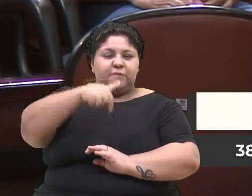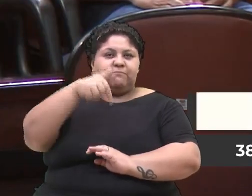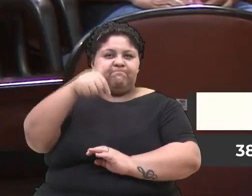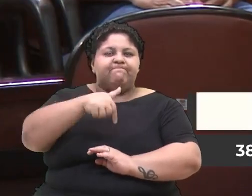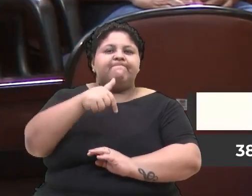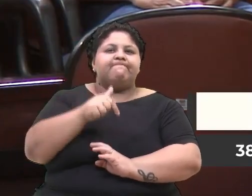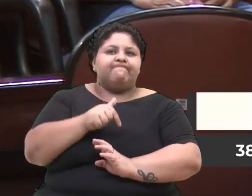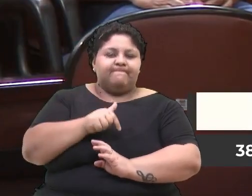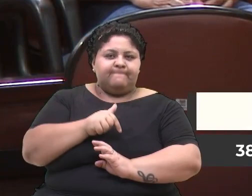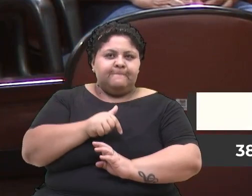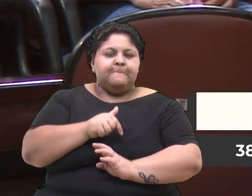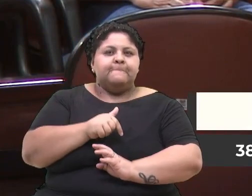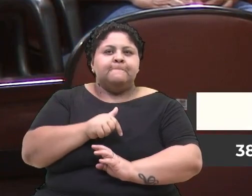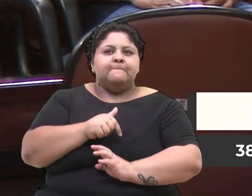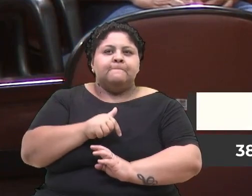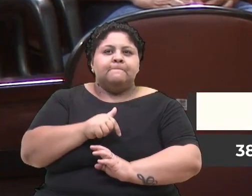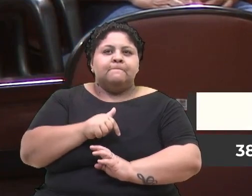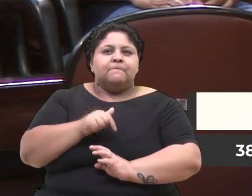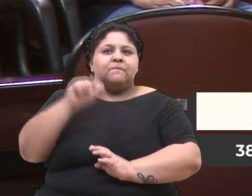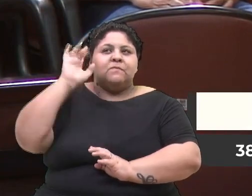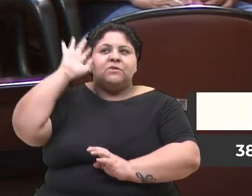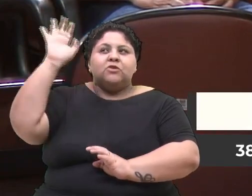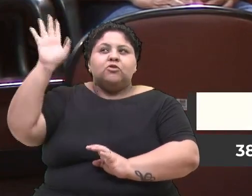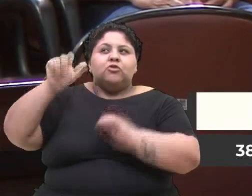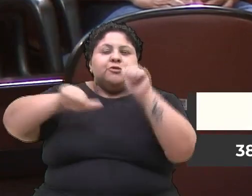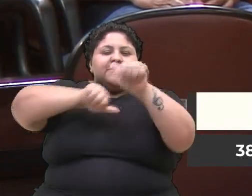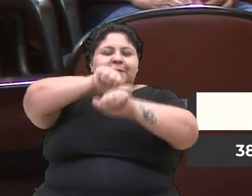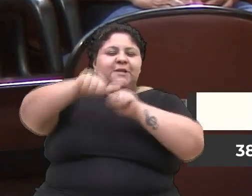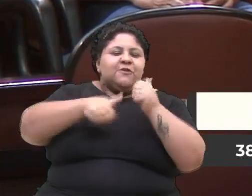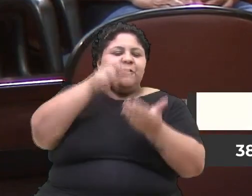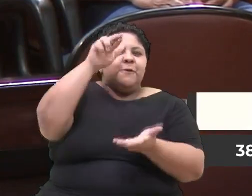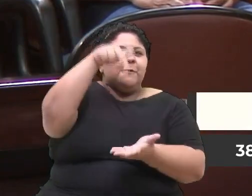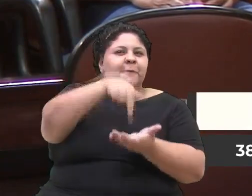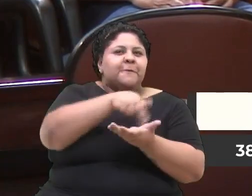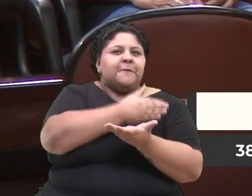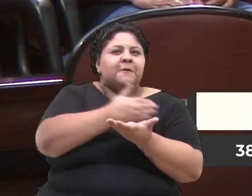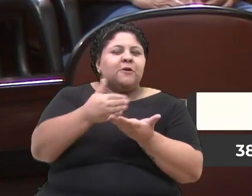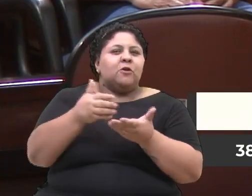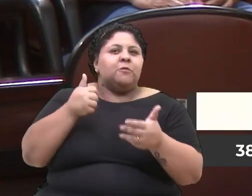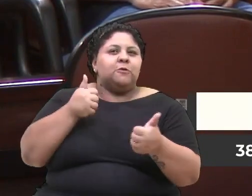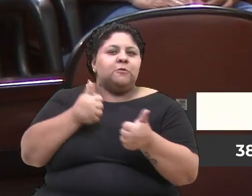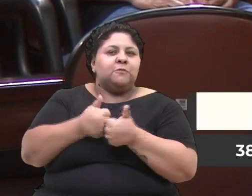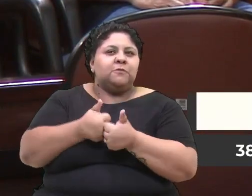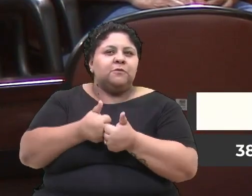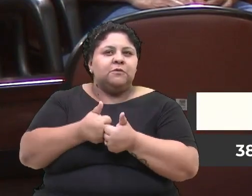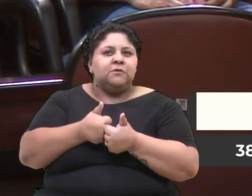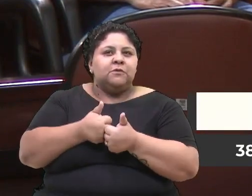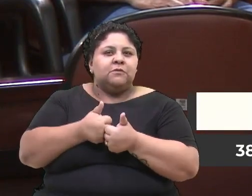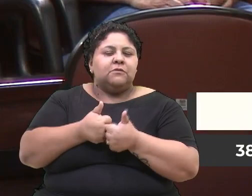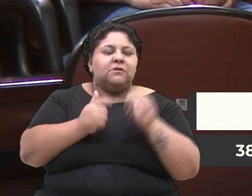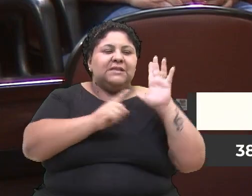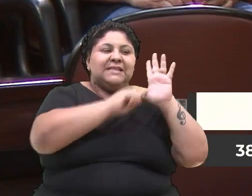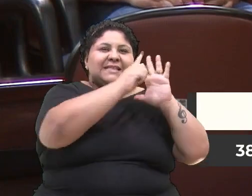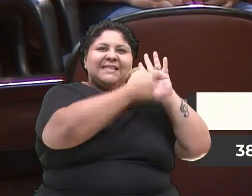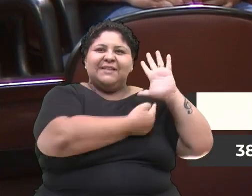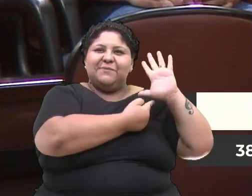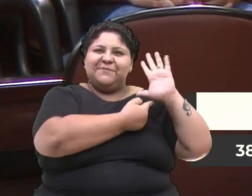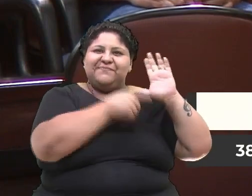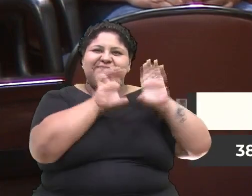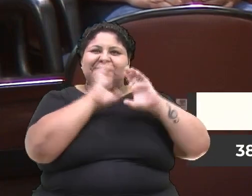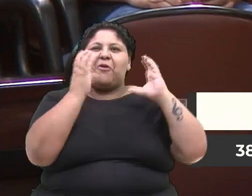Zanquim. Um sonho transformado em realidade, um sonho que começou através das mãos da